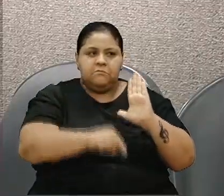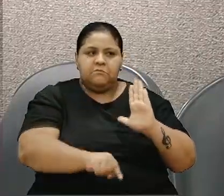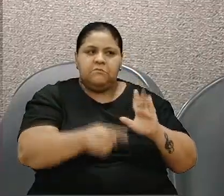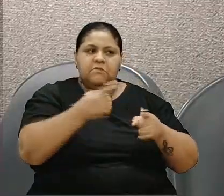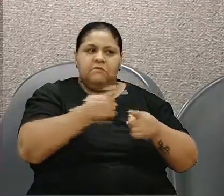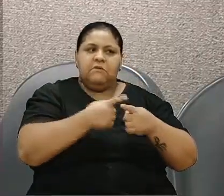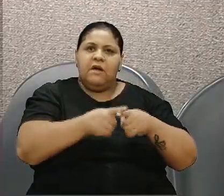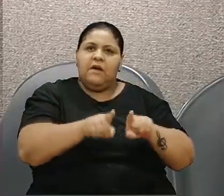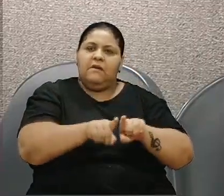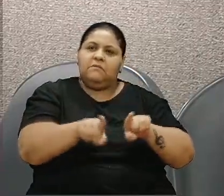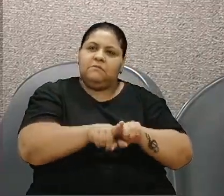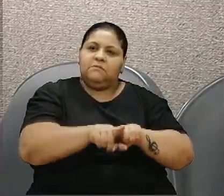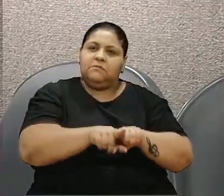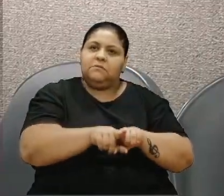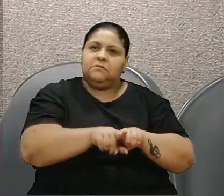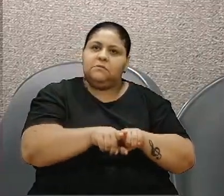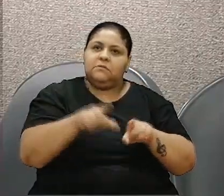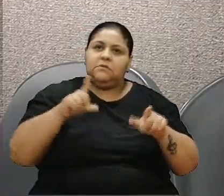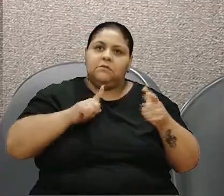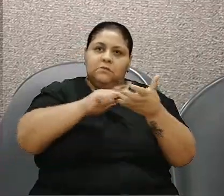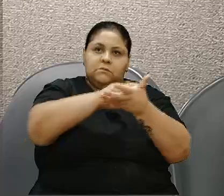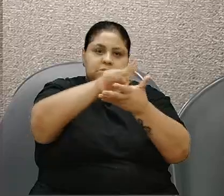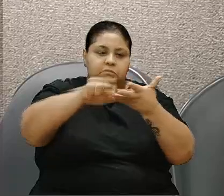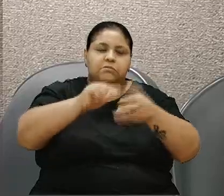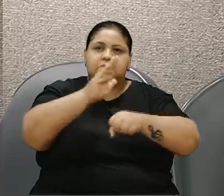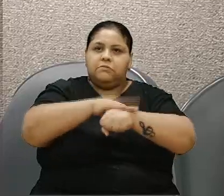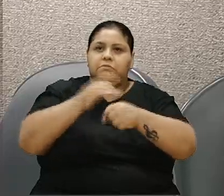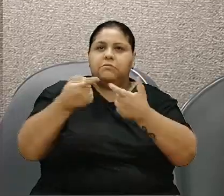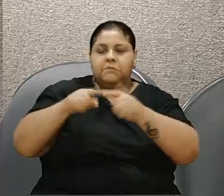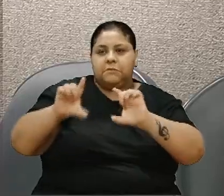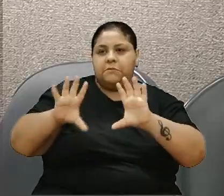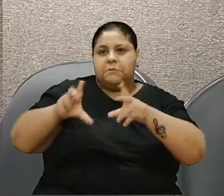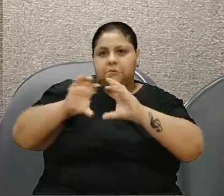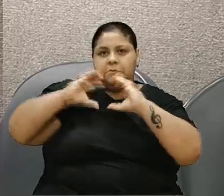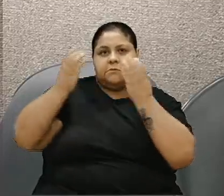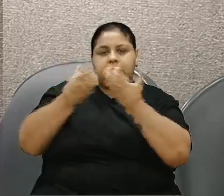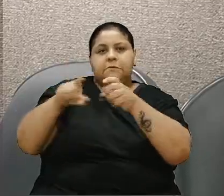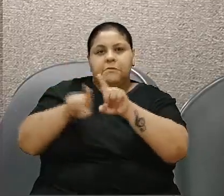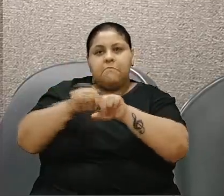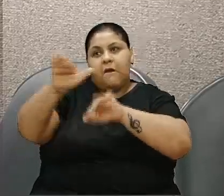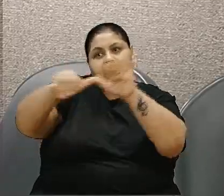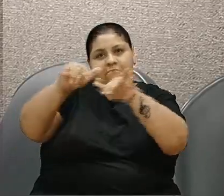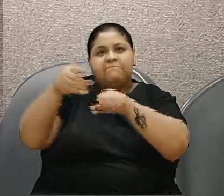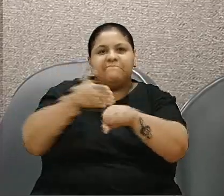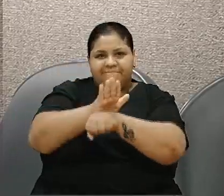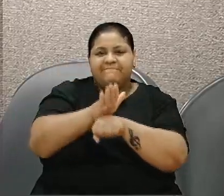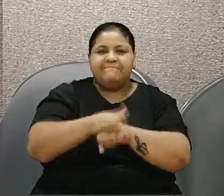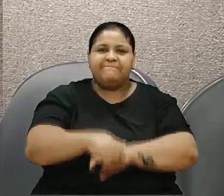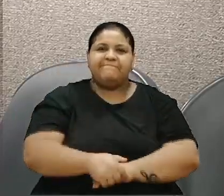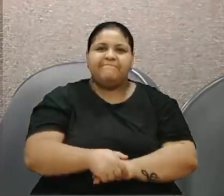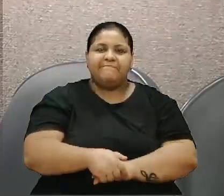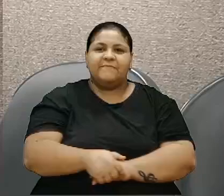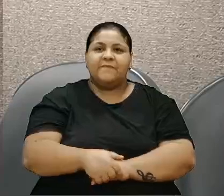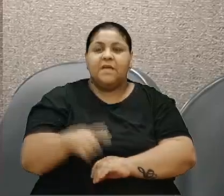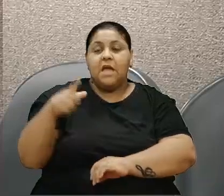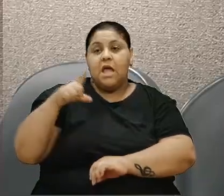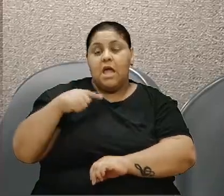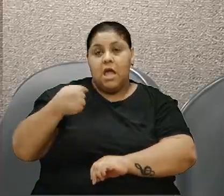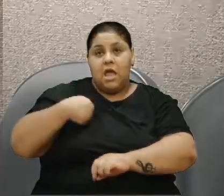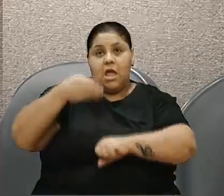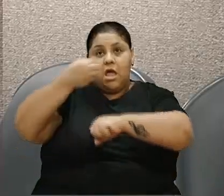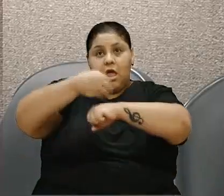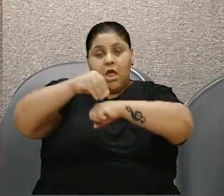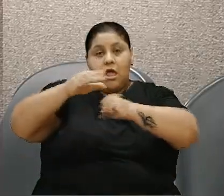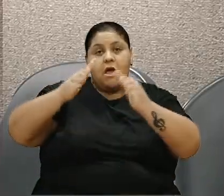tem missa, tem uma série de momentos, mas toda a comunidade também está convidada a participar. Ontem eu sugeri que a